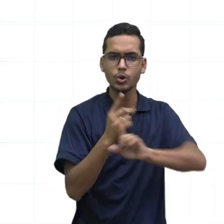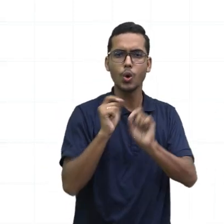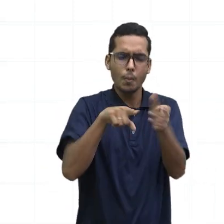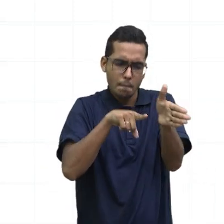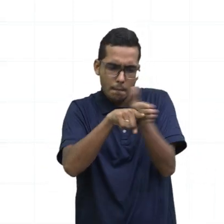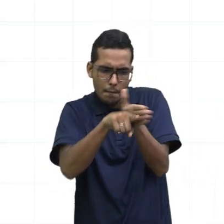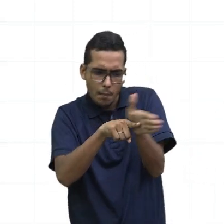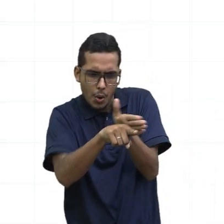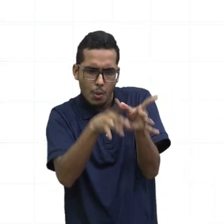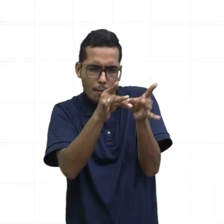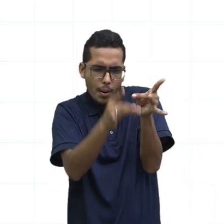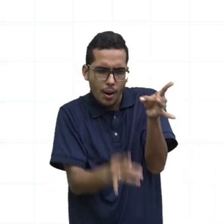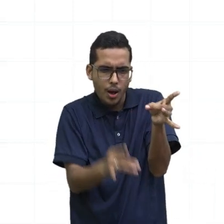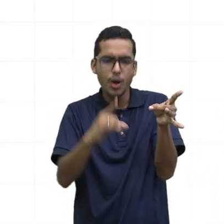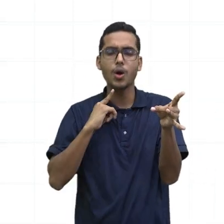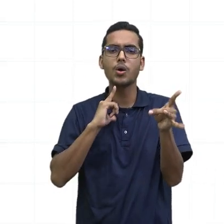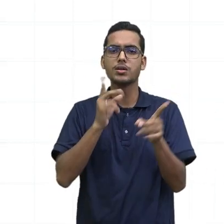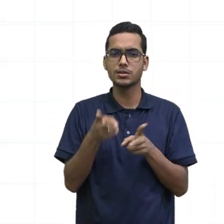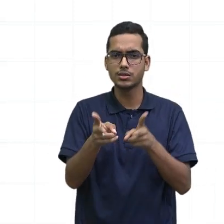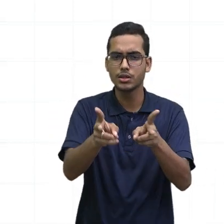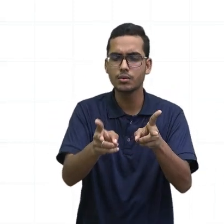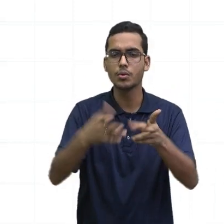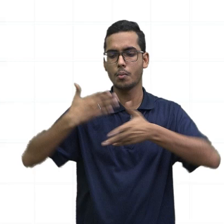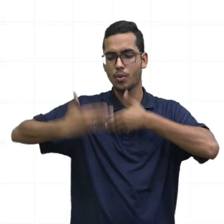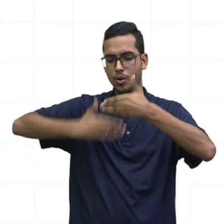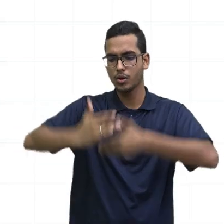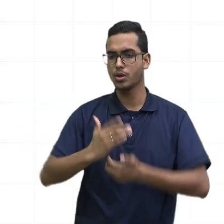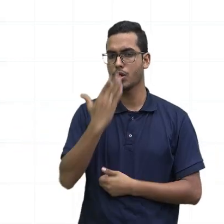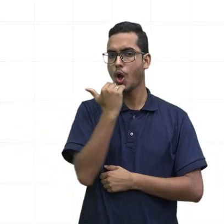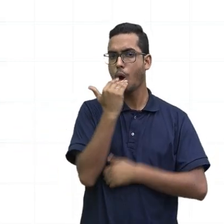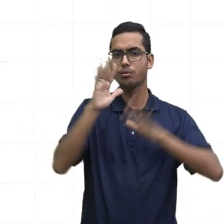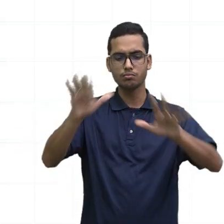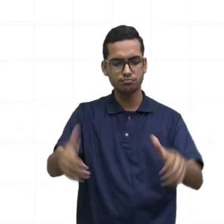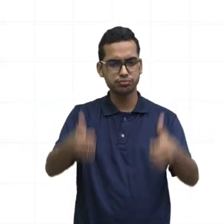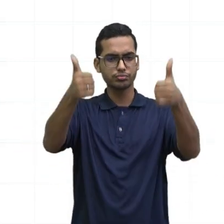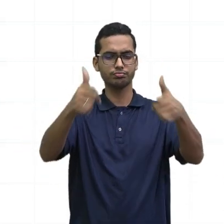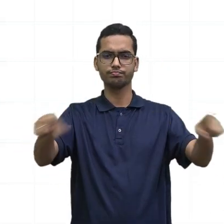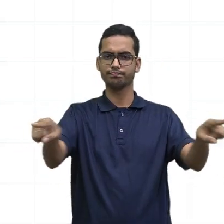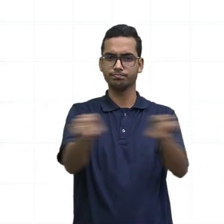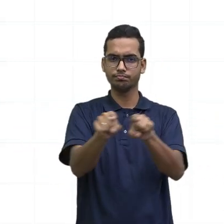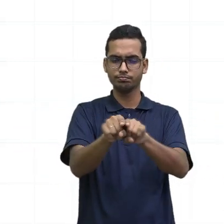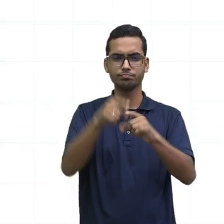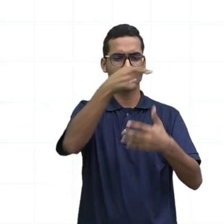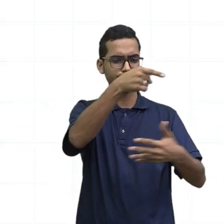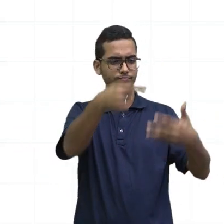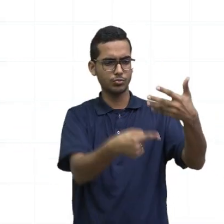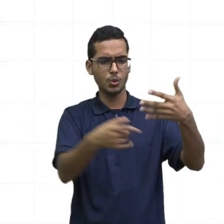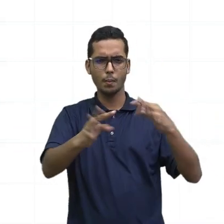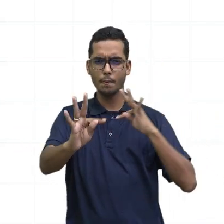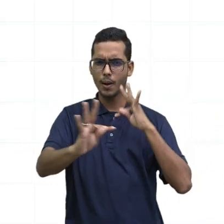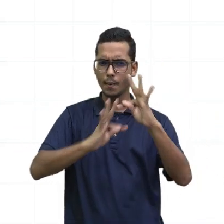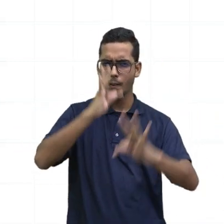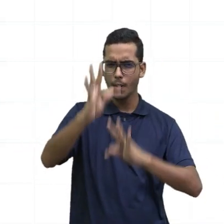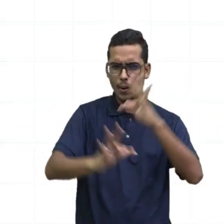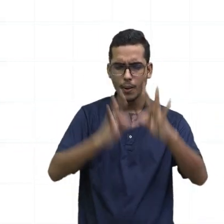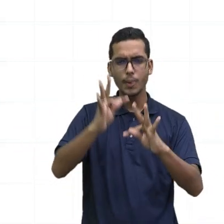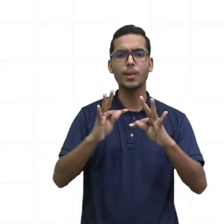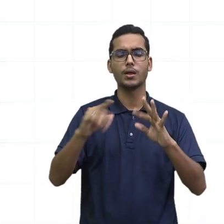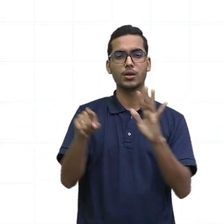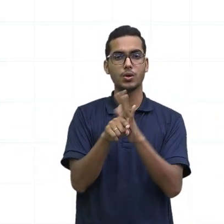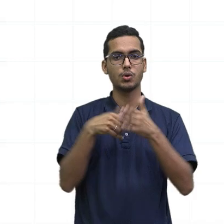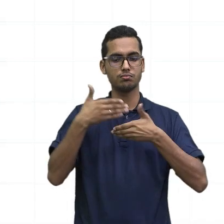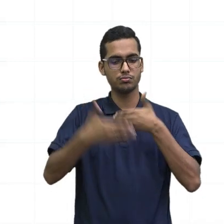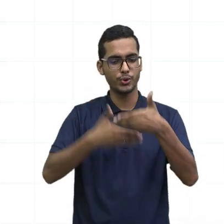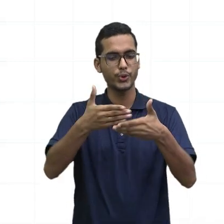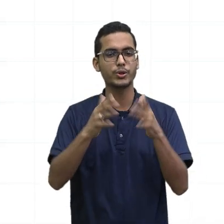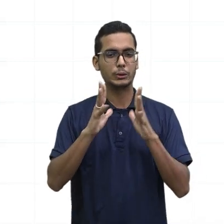das suas pesquisas, melhorar esses processos, tá? E aí a gente vai ver uma série de tratamentos que os nossos alimentos,